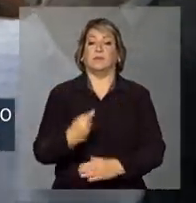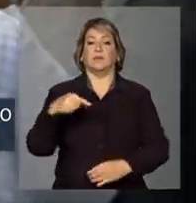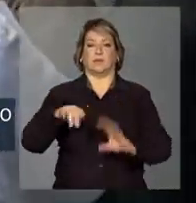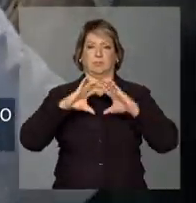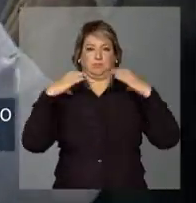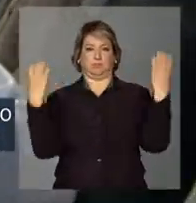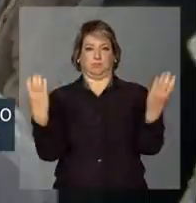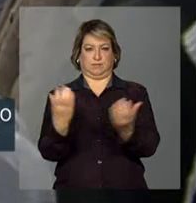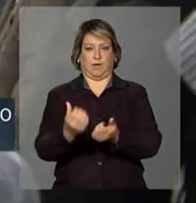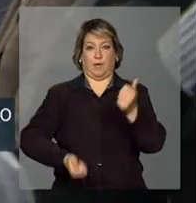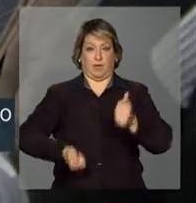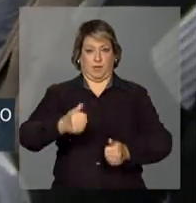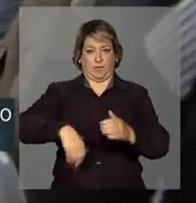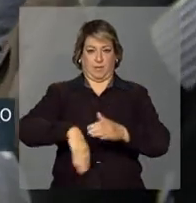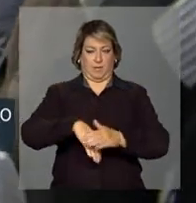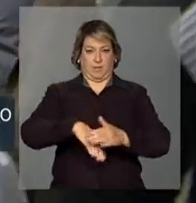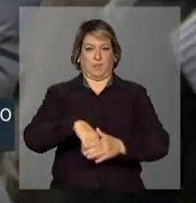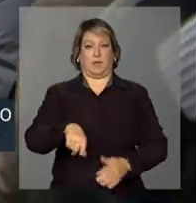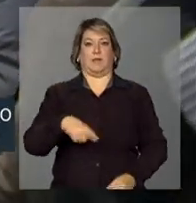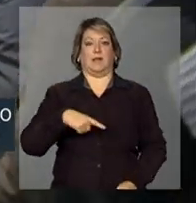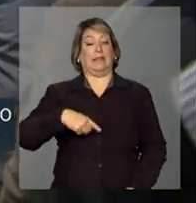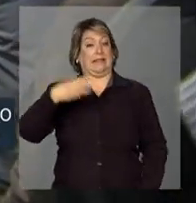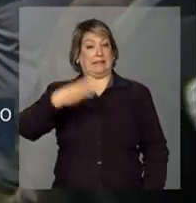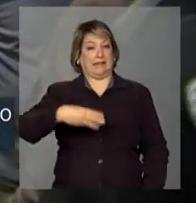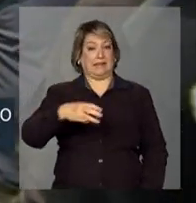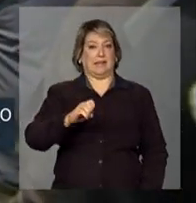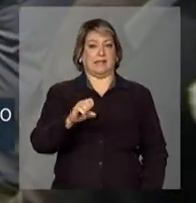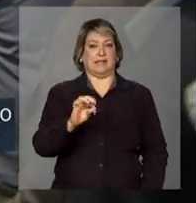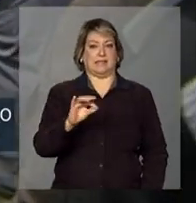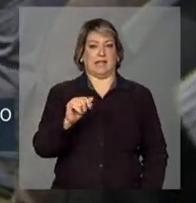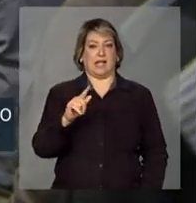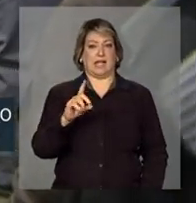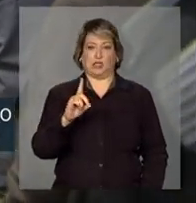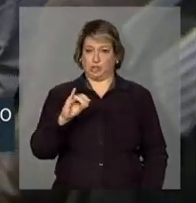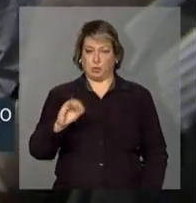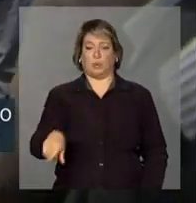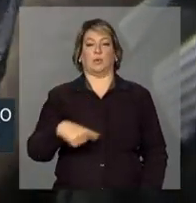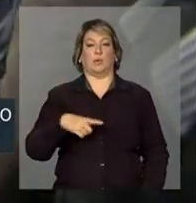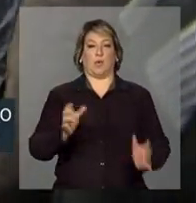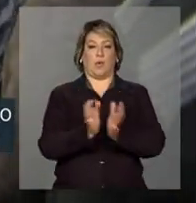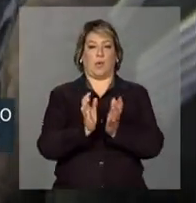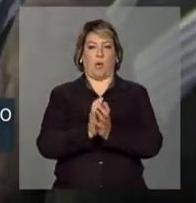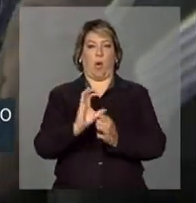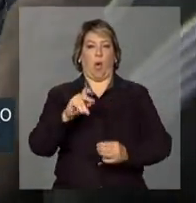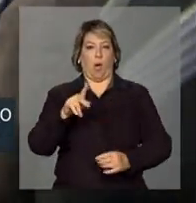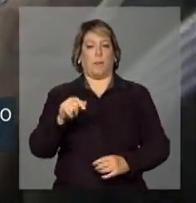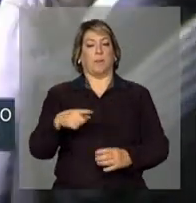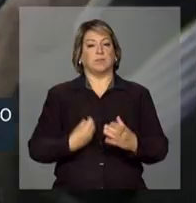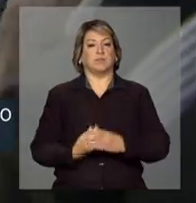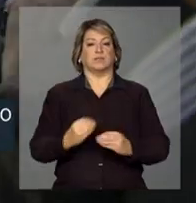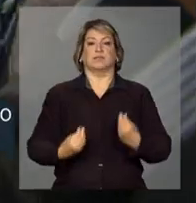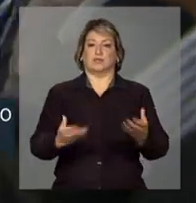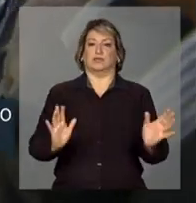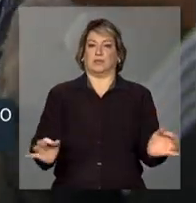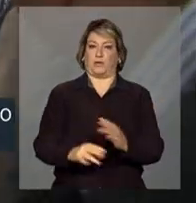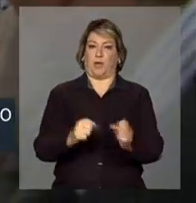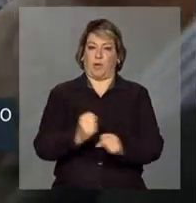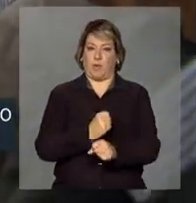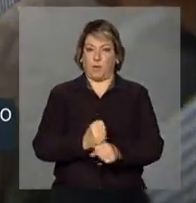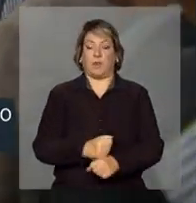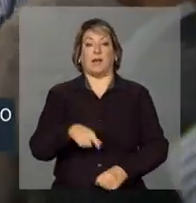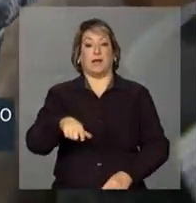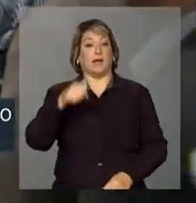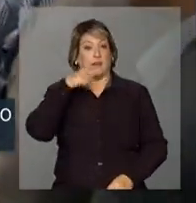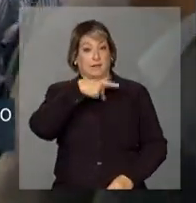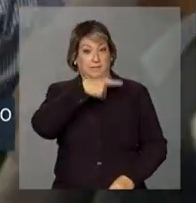Arena, que é o terceiro estádio da Copa a ser entregue. Você vê aí imagens da presidenta Dilma Rousseff acompanhada